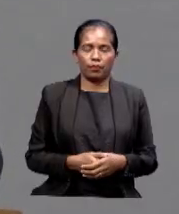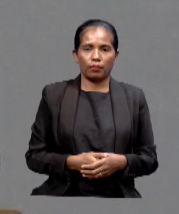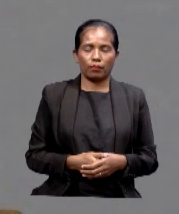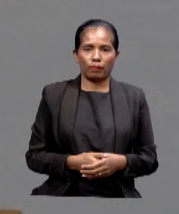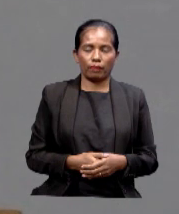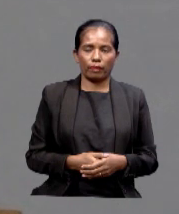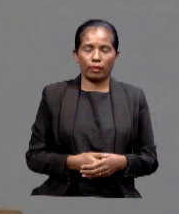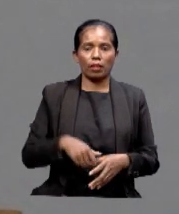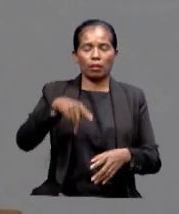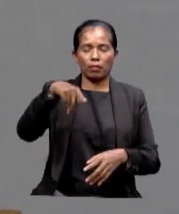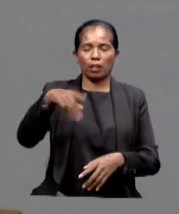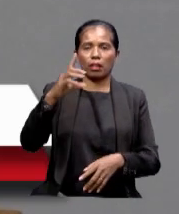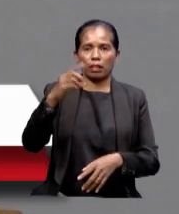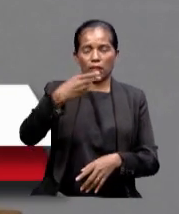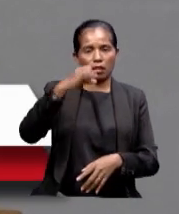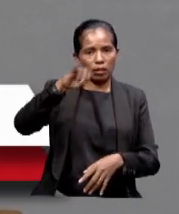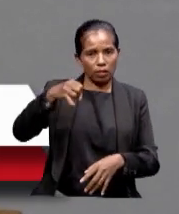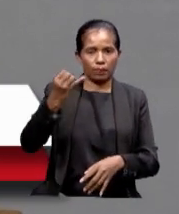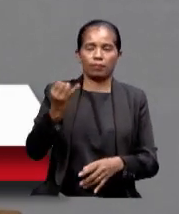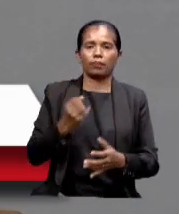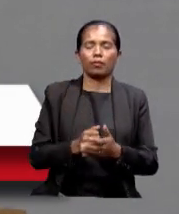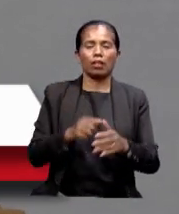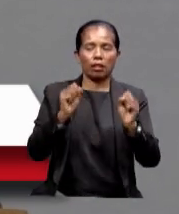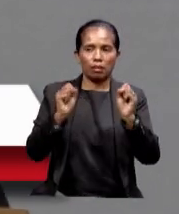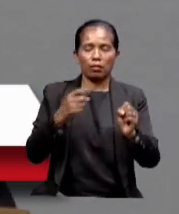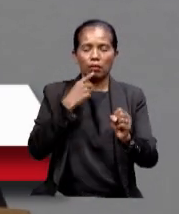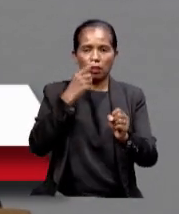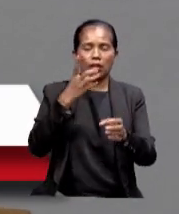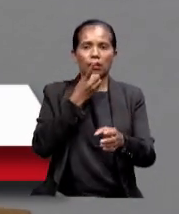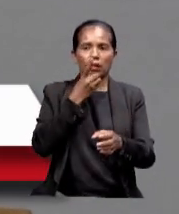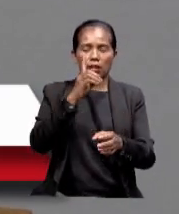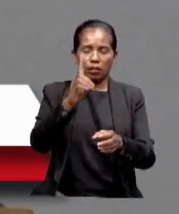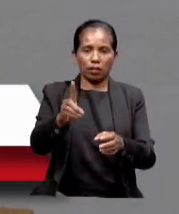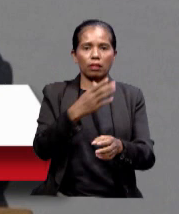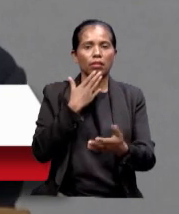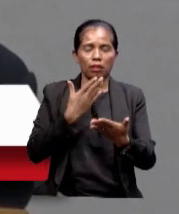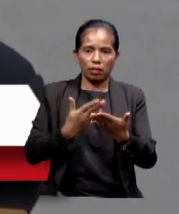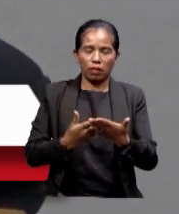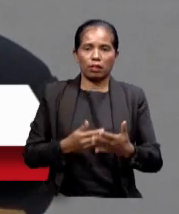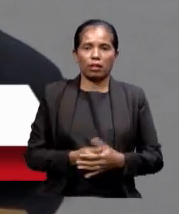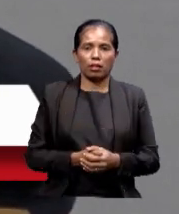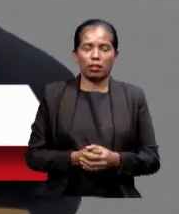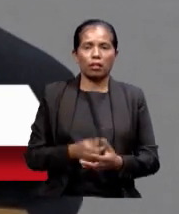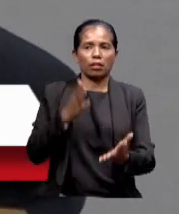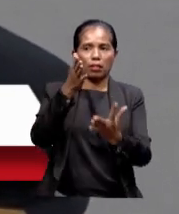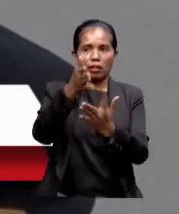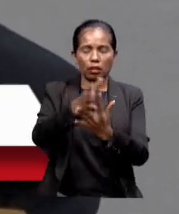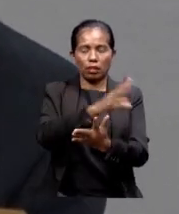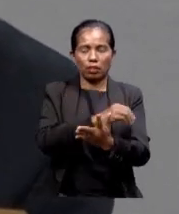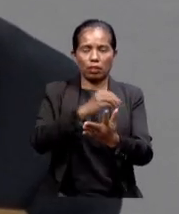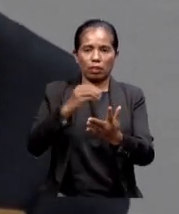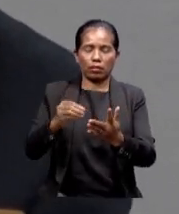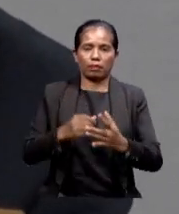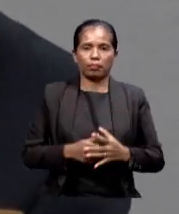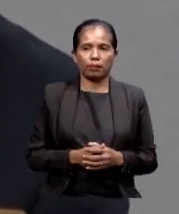Provedor de direitos humanos na justiça. Dele requer a declaração de inconstitucionalidade quando há medidas